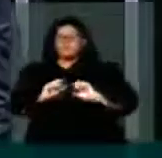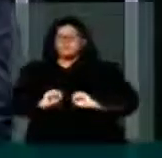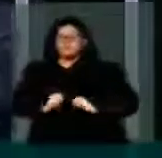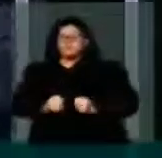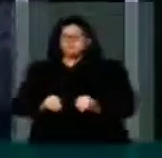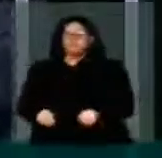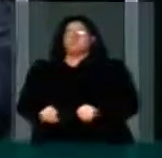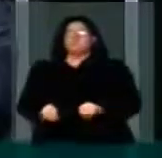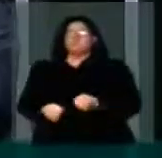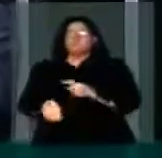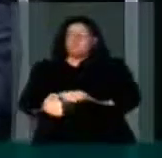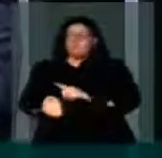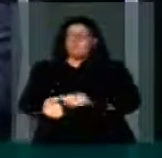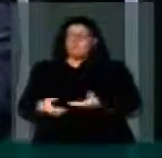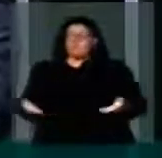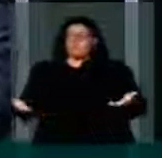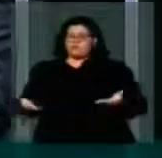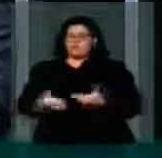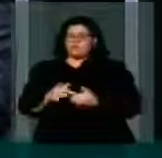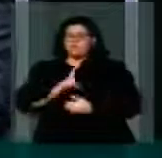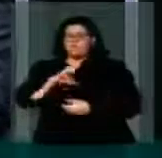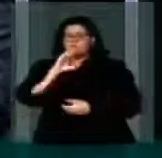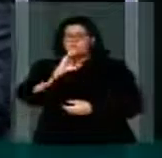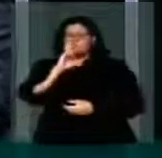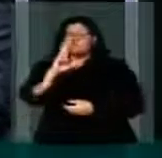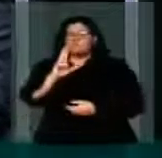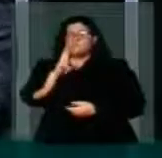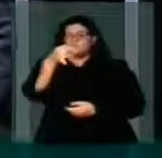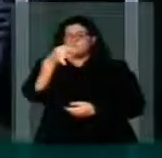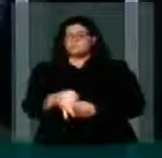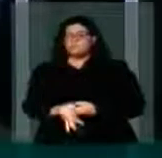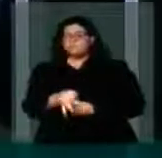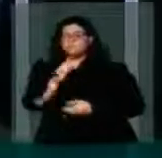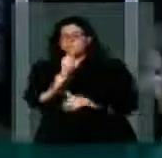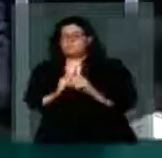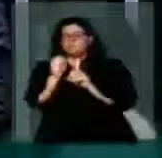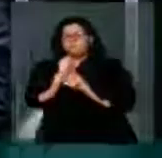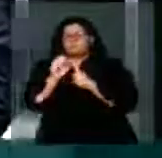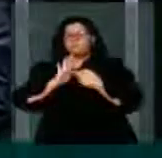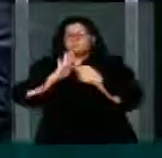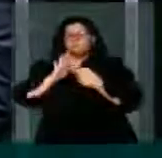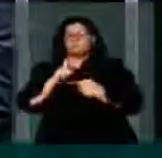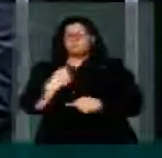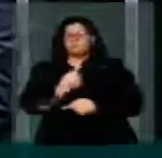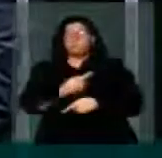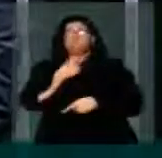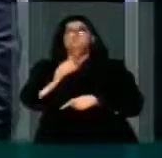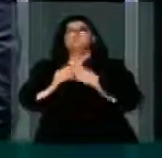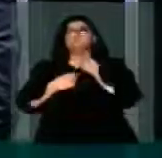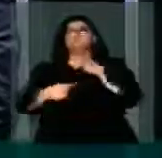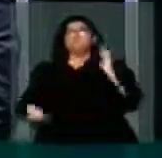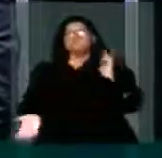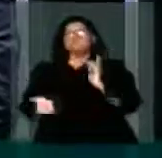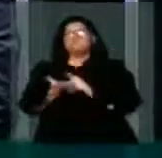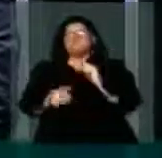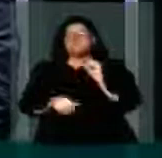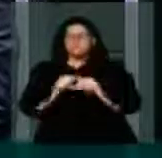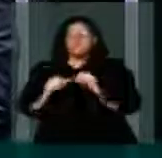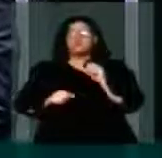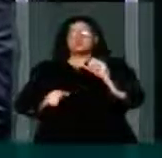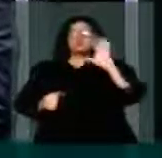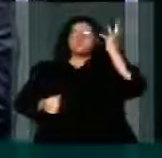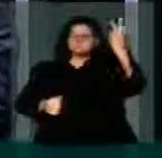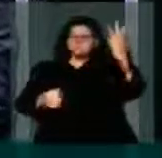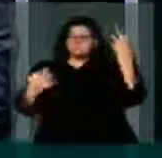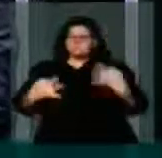de fato de darmos uma resposta concreta para a sociedade, mostrando o nosso desejo real de mudança de postura e